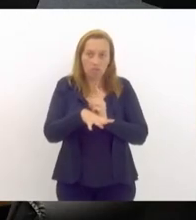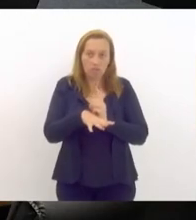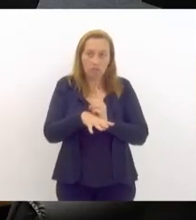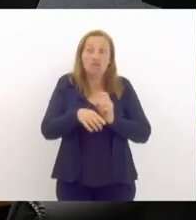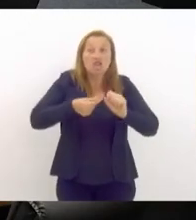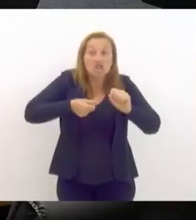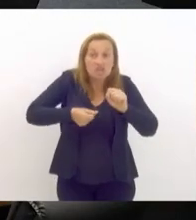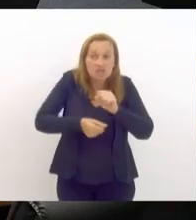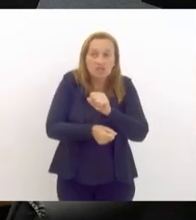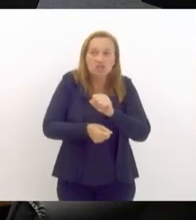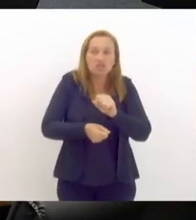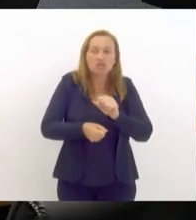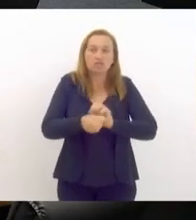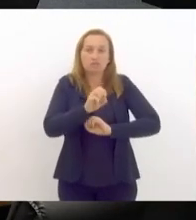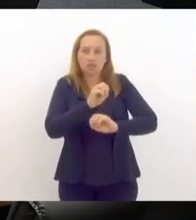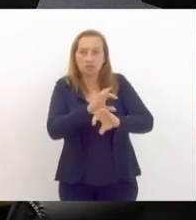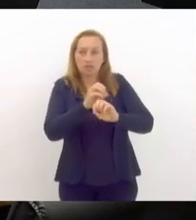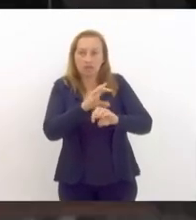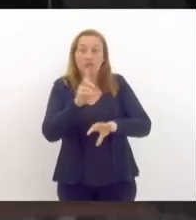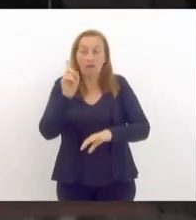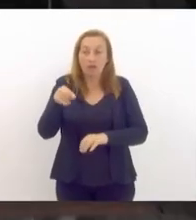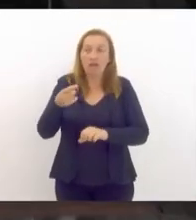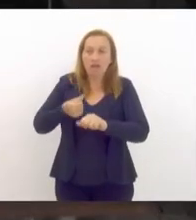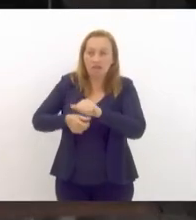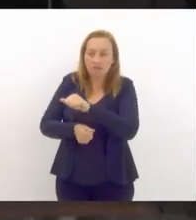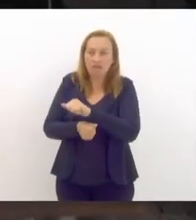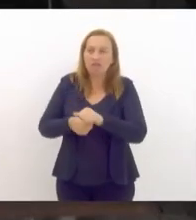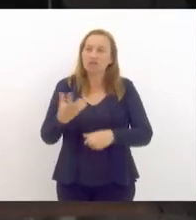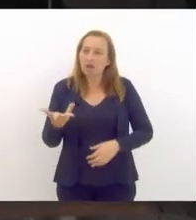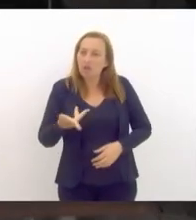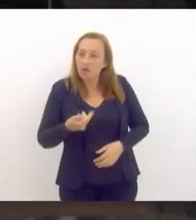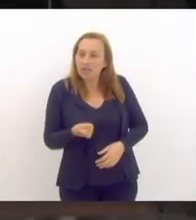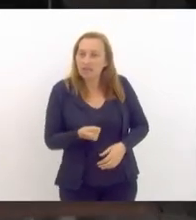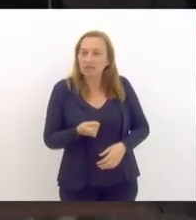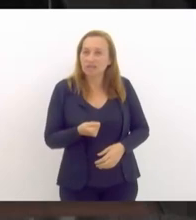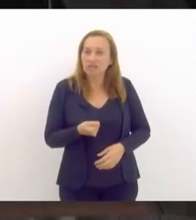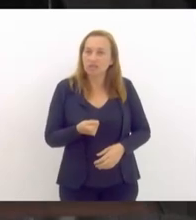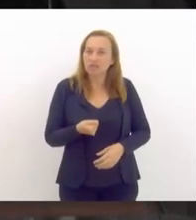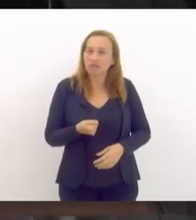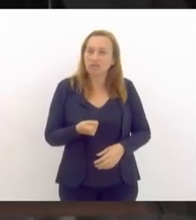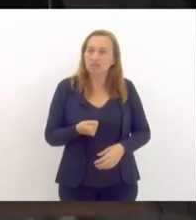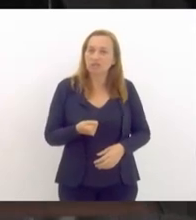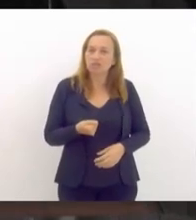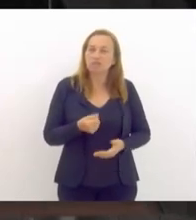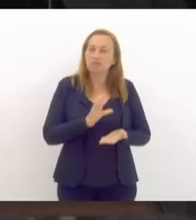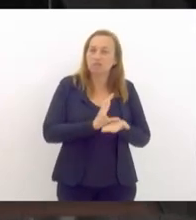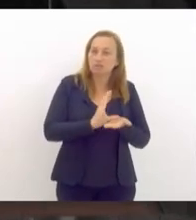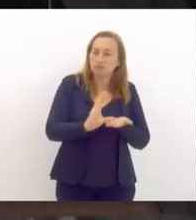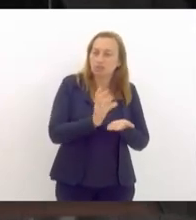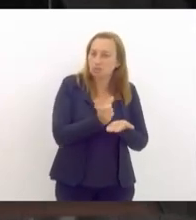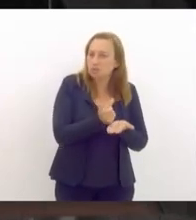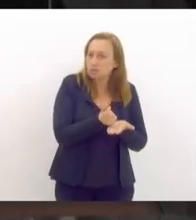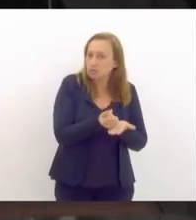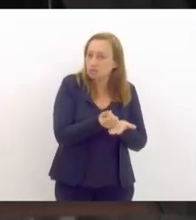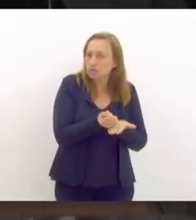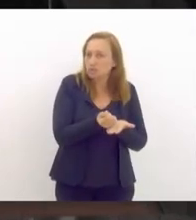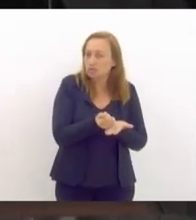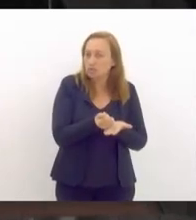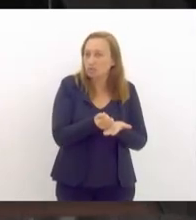investir na educação é investir na qualidade dos recursos na qualidade